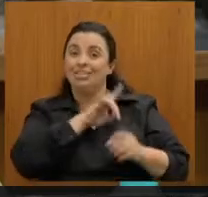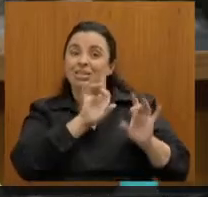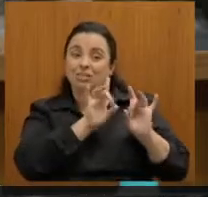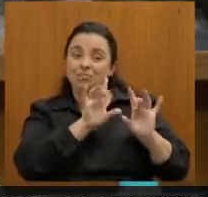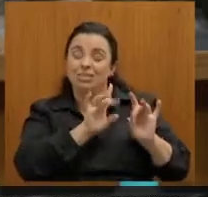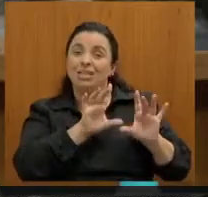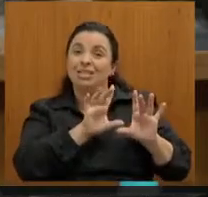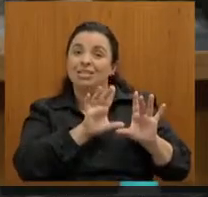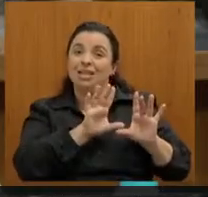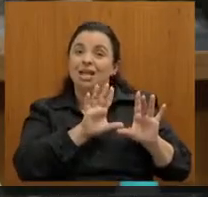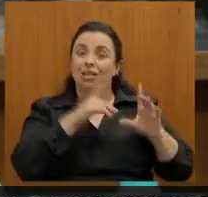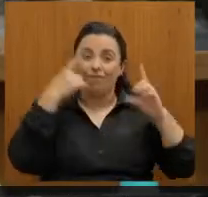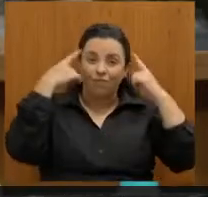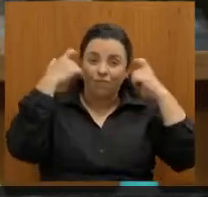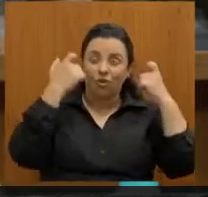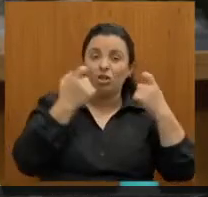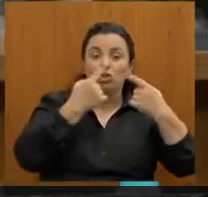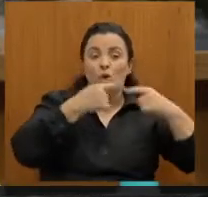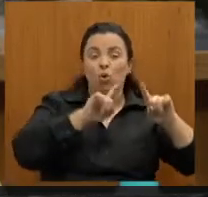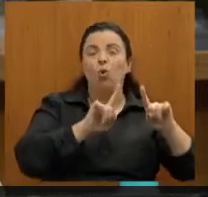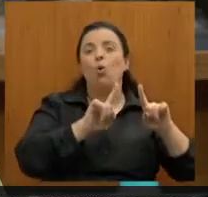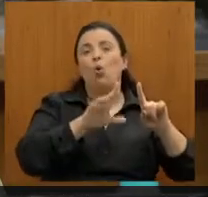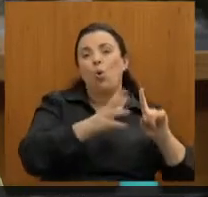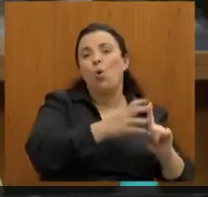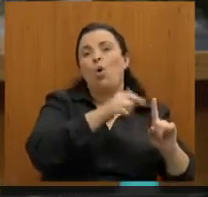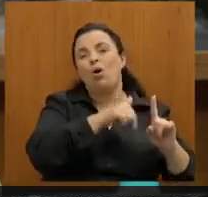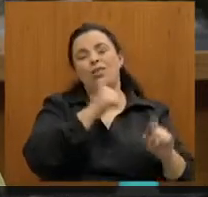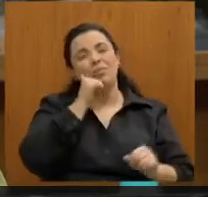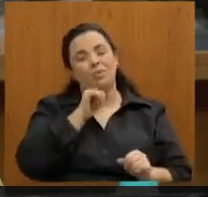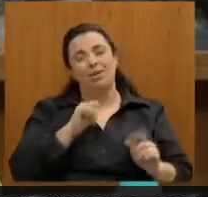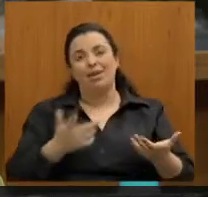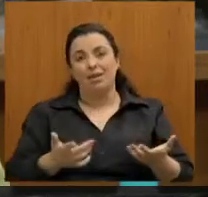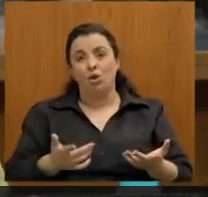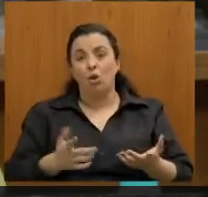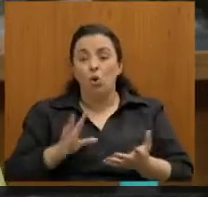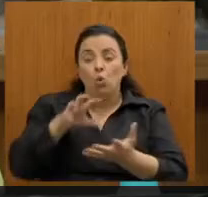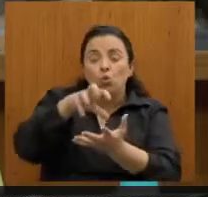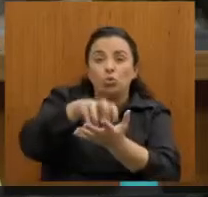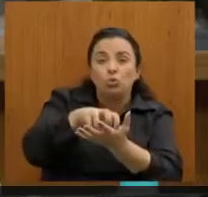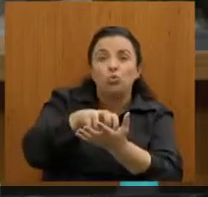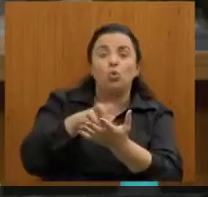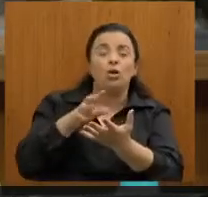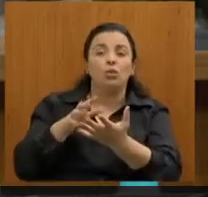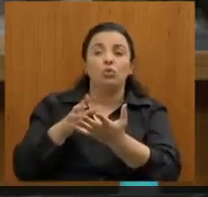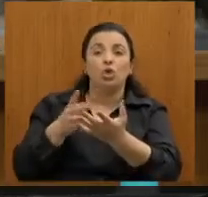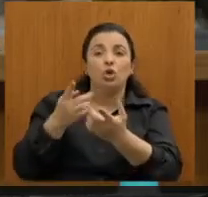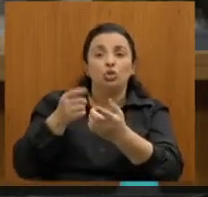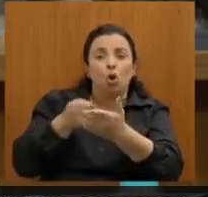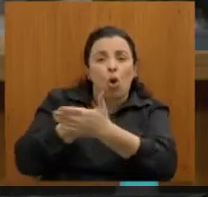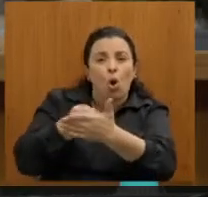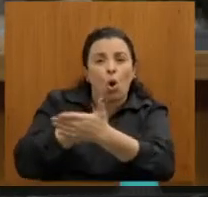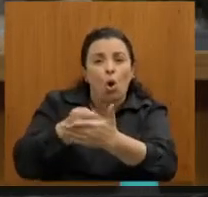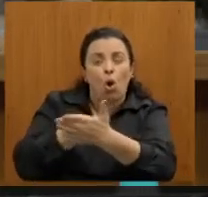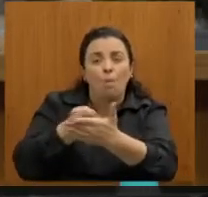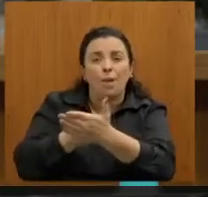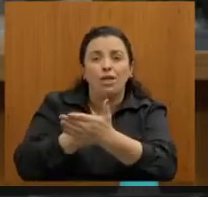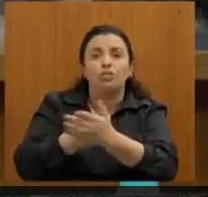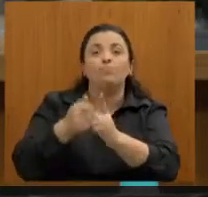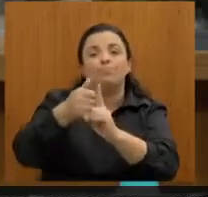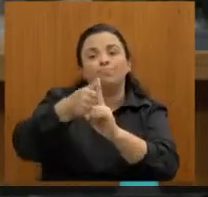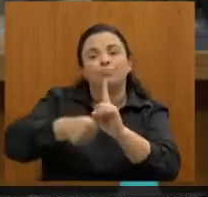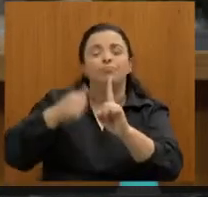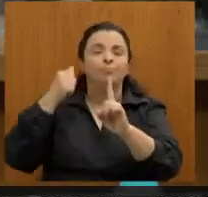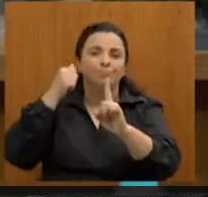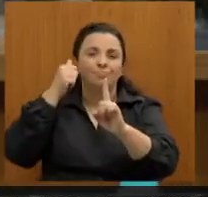do núcleo de combate ao feminicídio já estão especializações necessárias a polícia